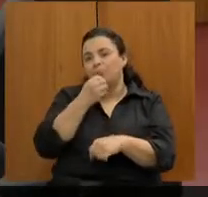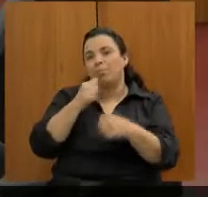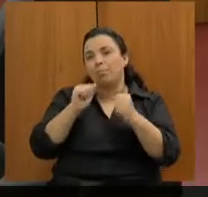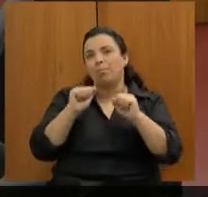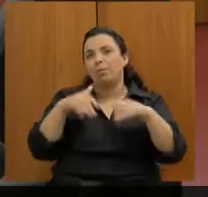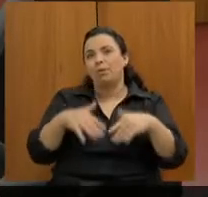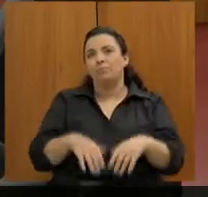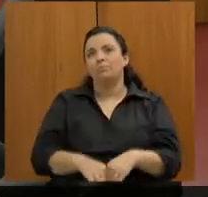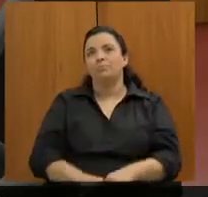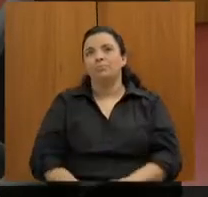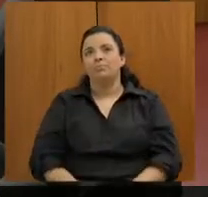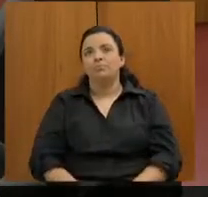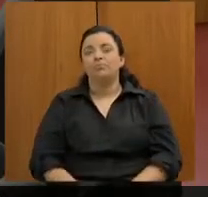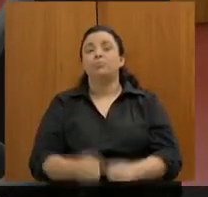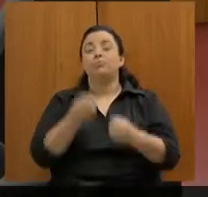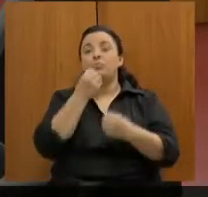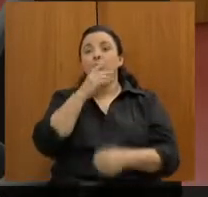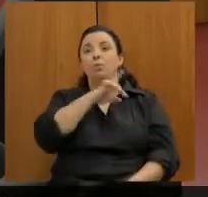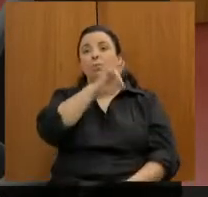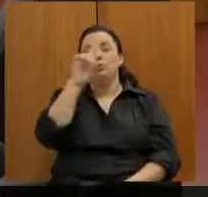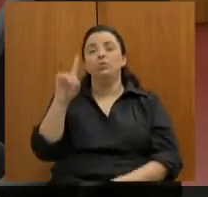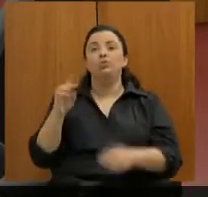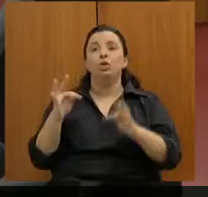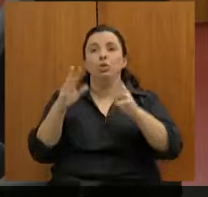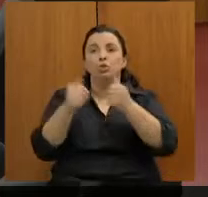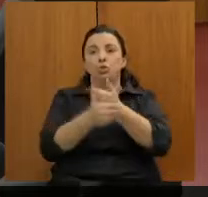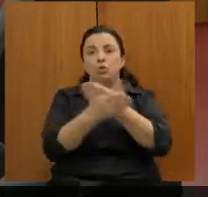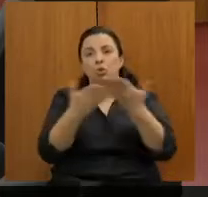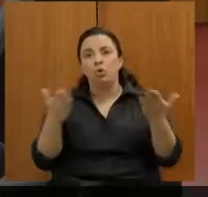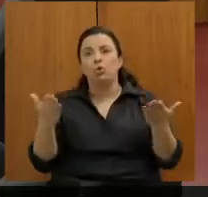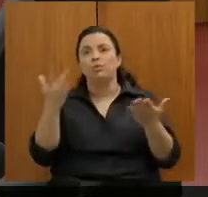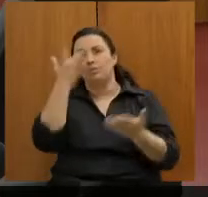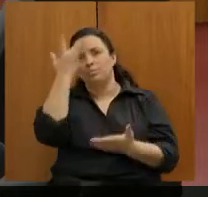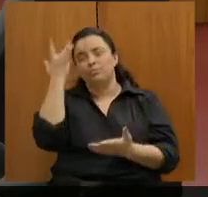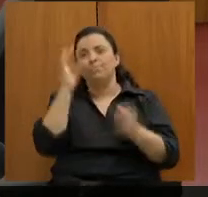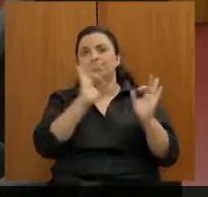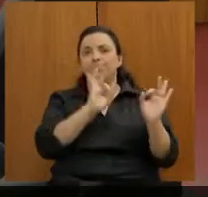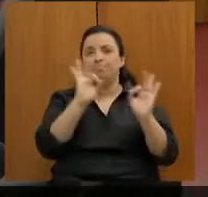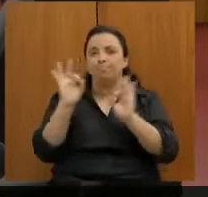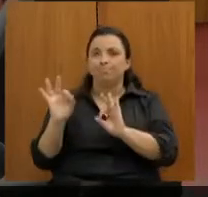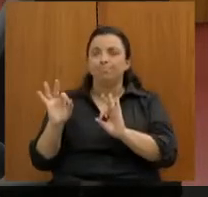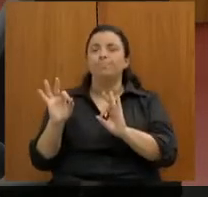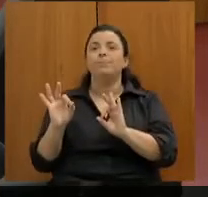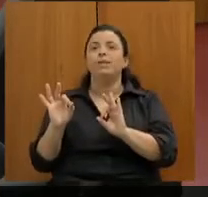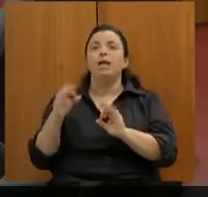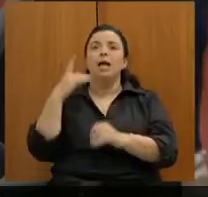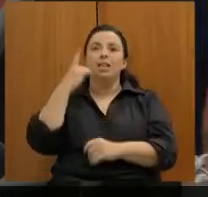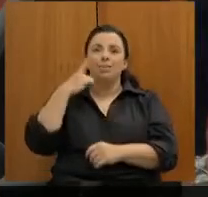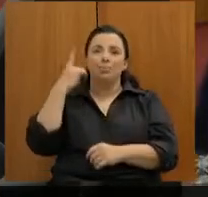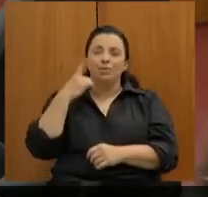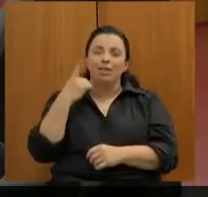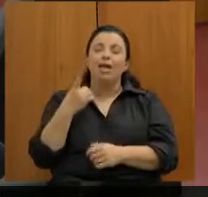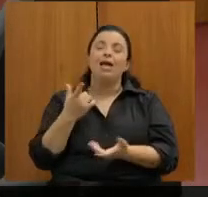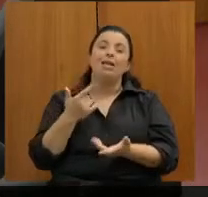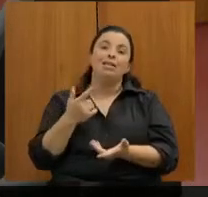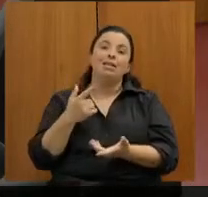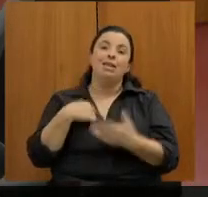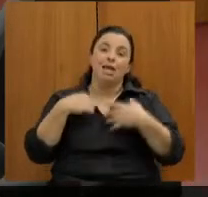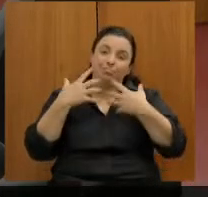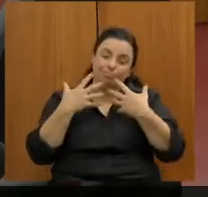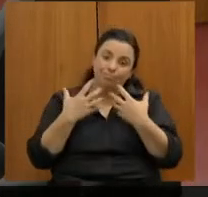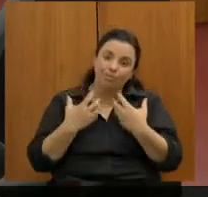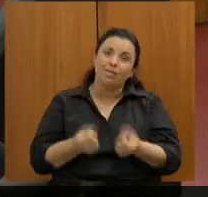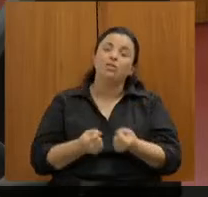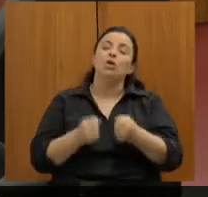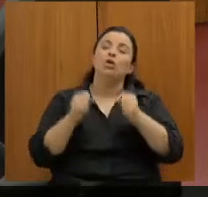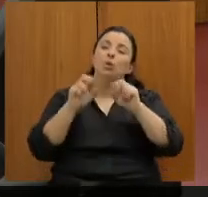início a senhora Oi bom dia a todos a todos os participantes a deputada que está vestindo a camisa literalmente aí